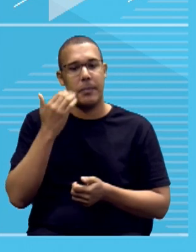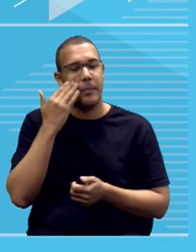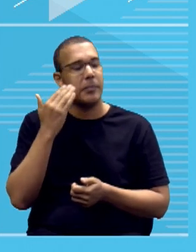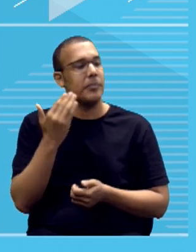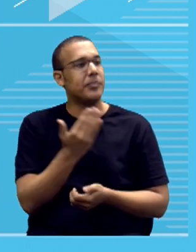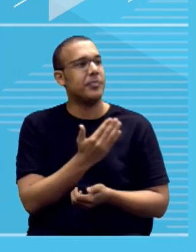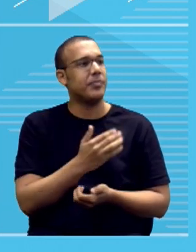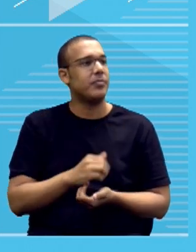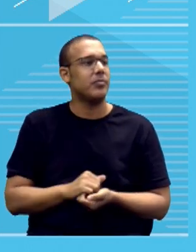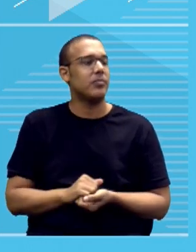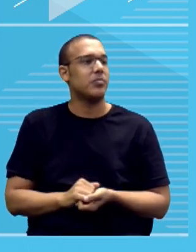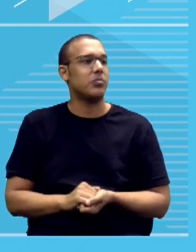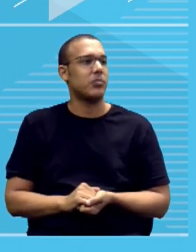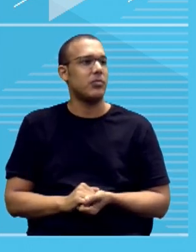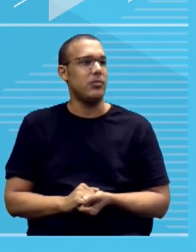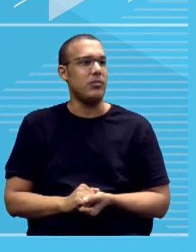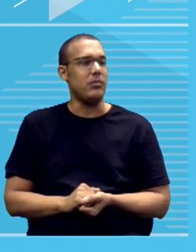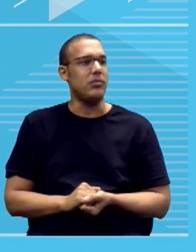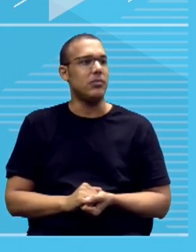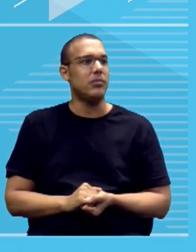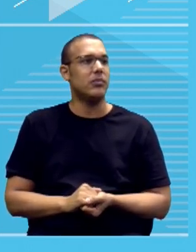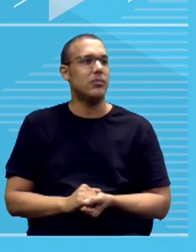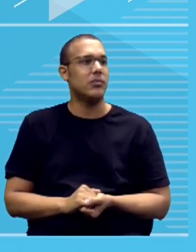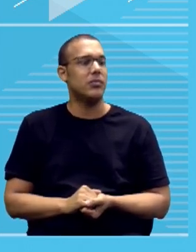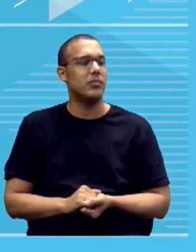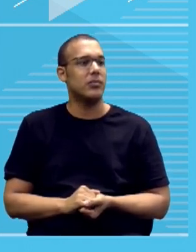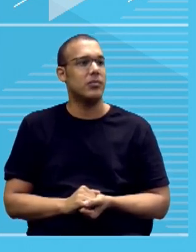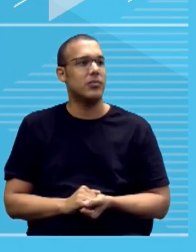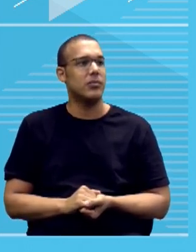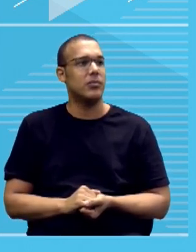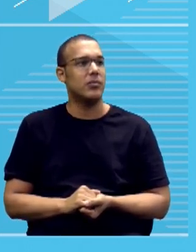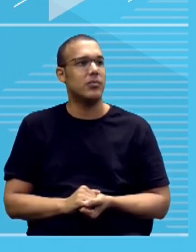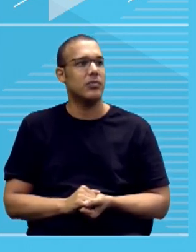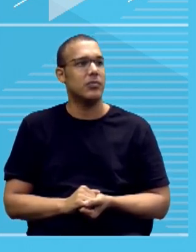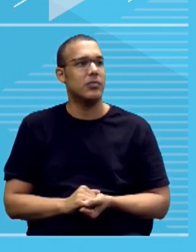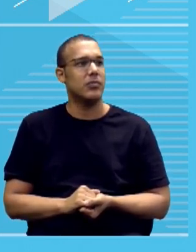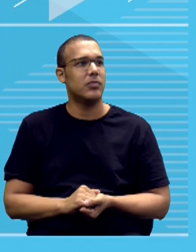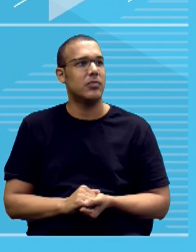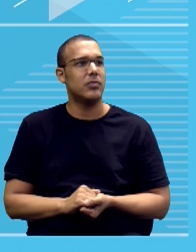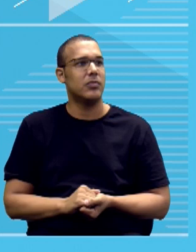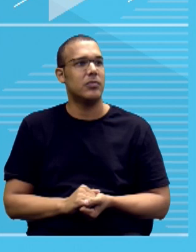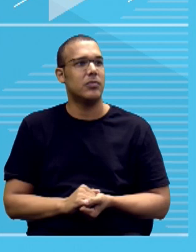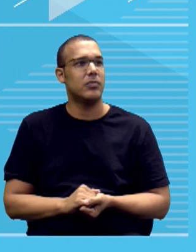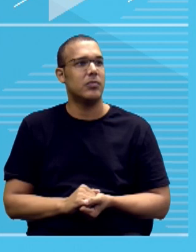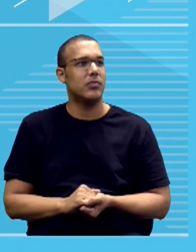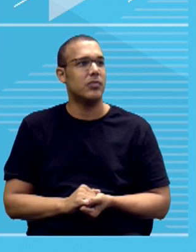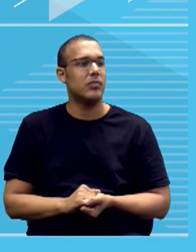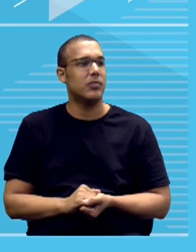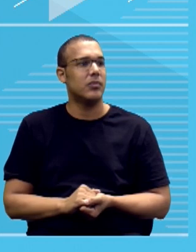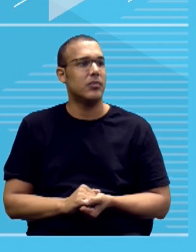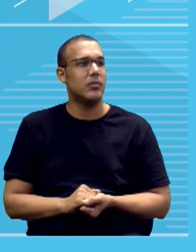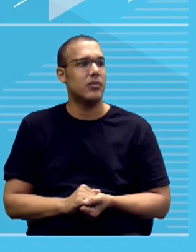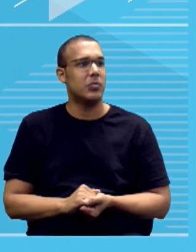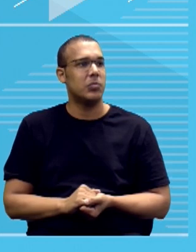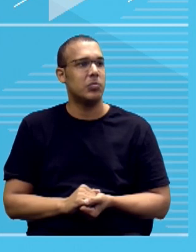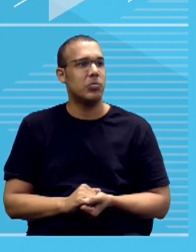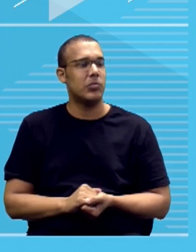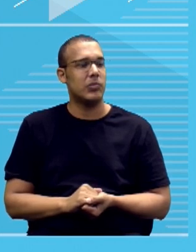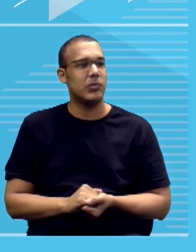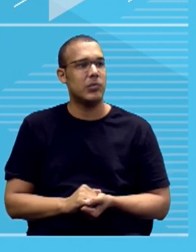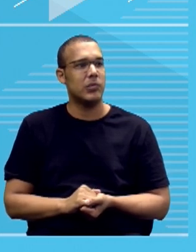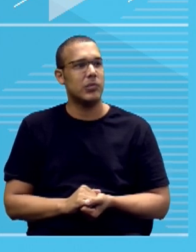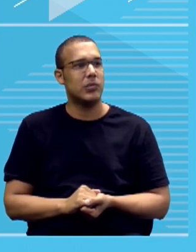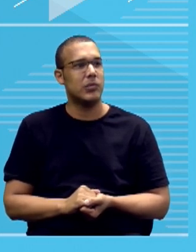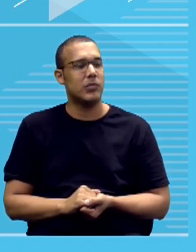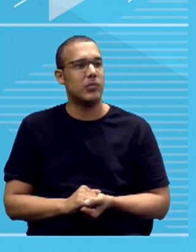Um determinado gerador possui uma FEM de 2 volts e resistência interna de 0,5 ohms. Está associado